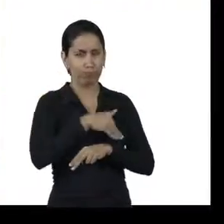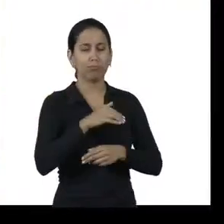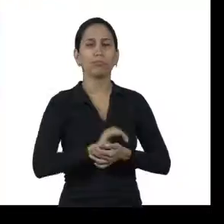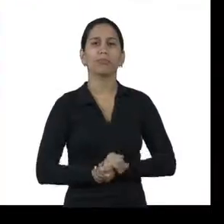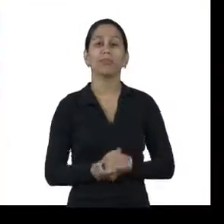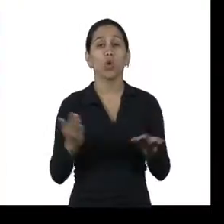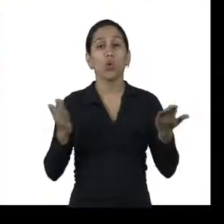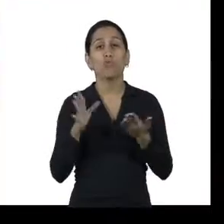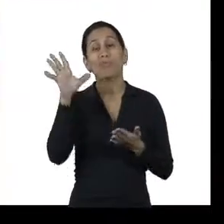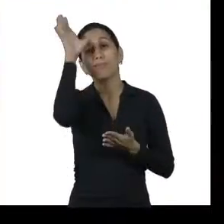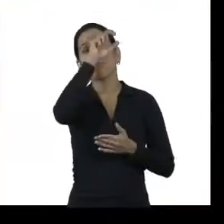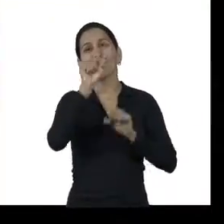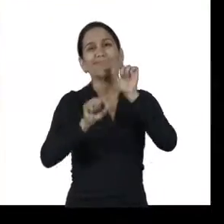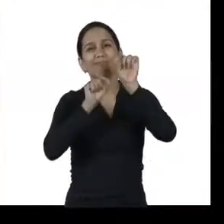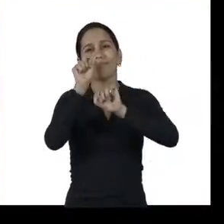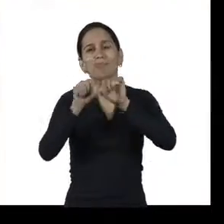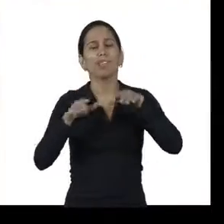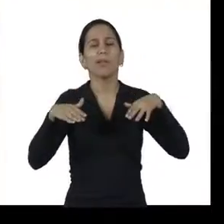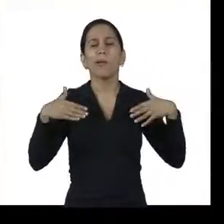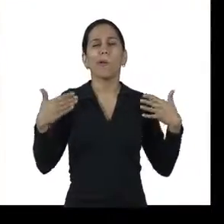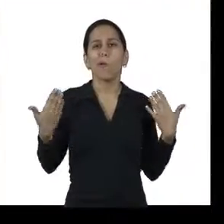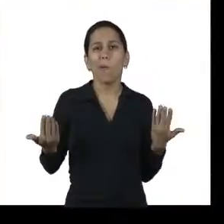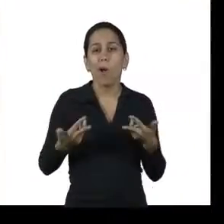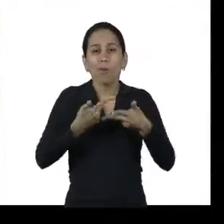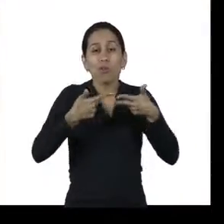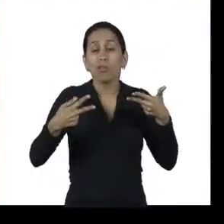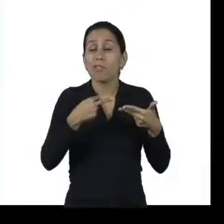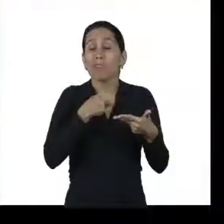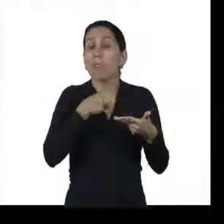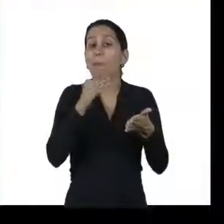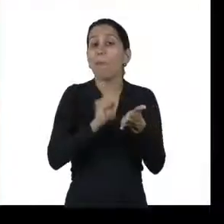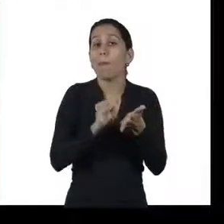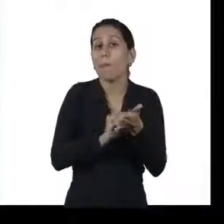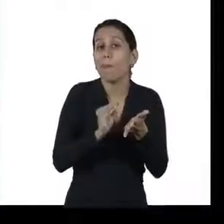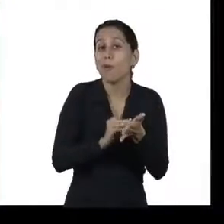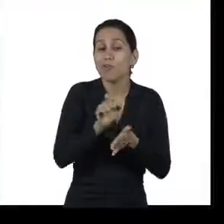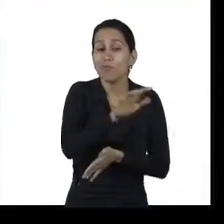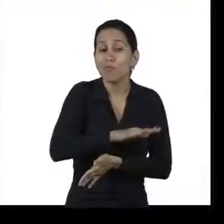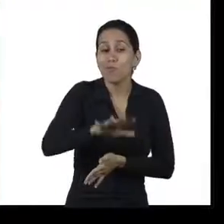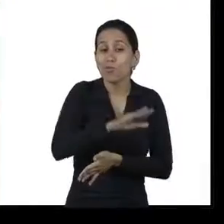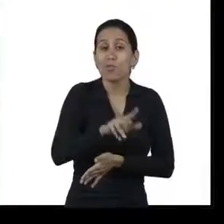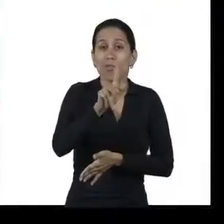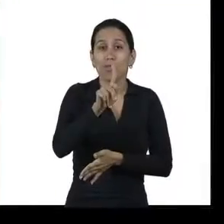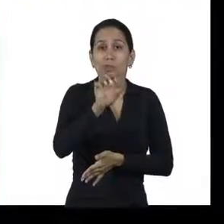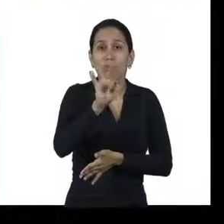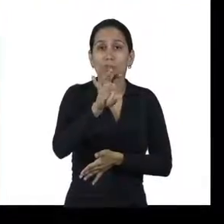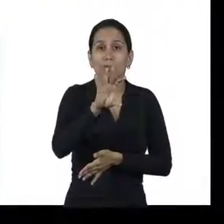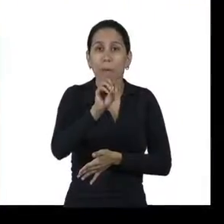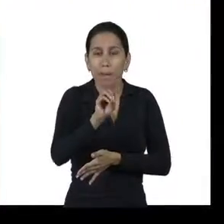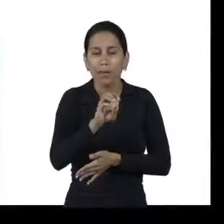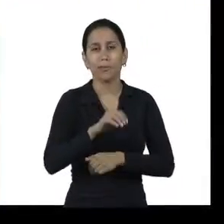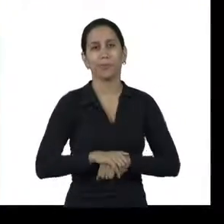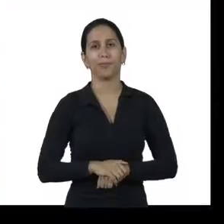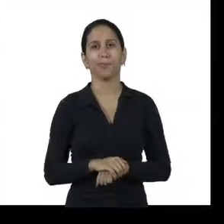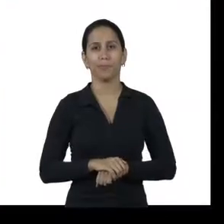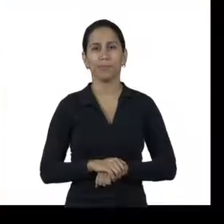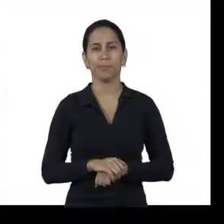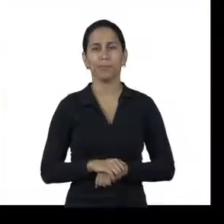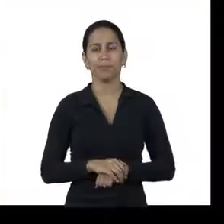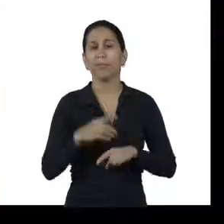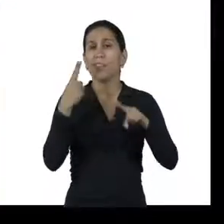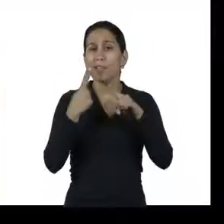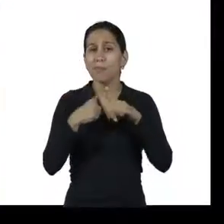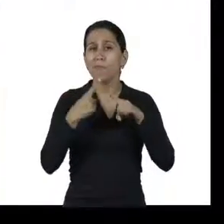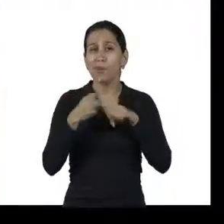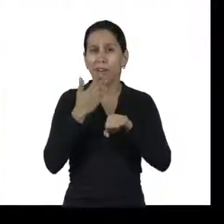aprendeu quais são os elementos que não podem faltar no pátio e nos equipamentos que trafegam nesse ambiente e por que